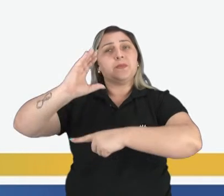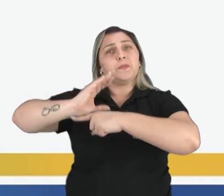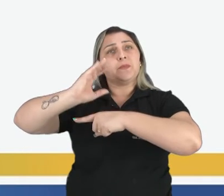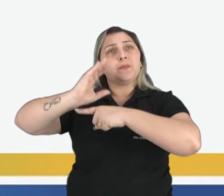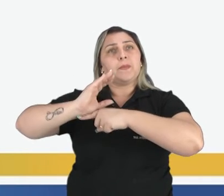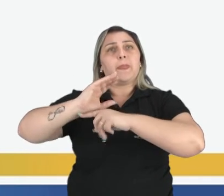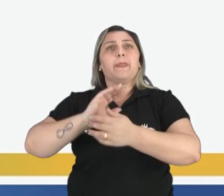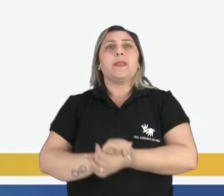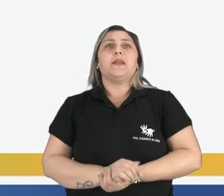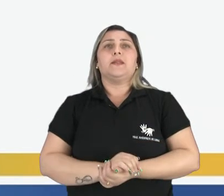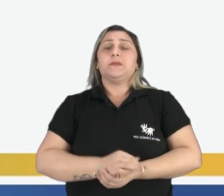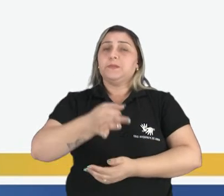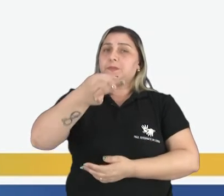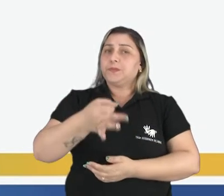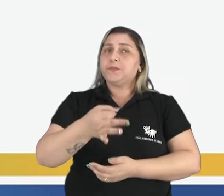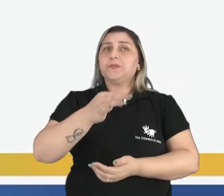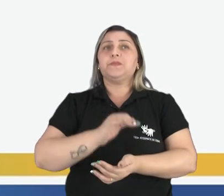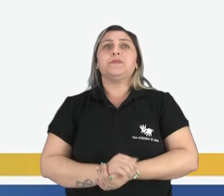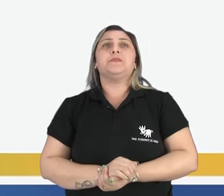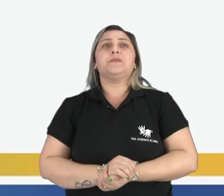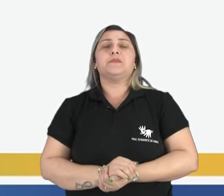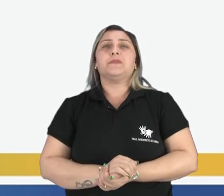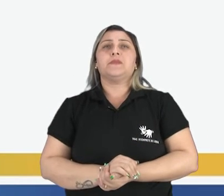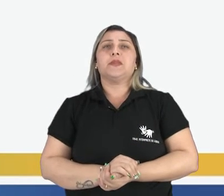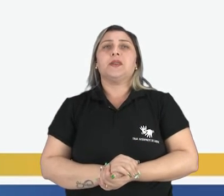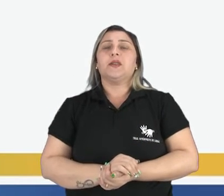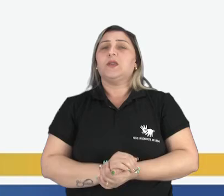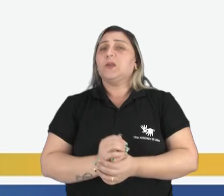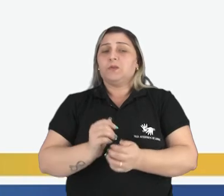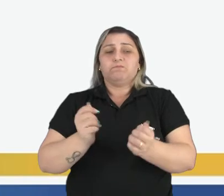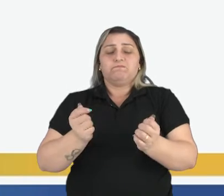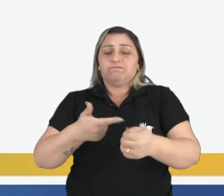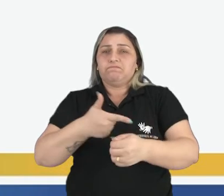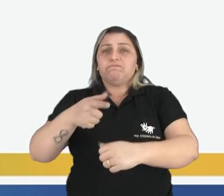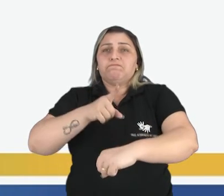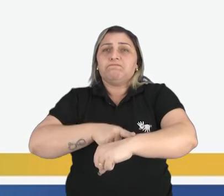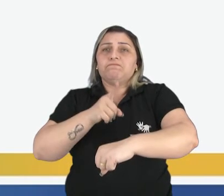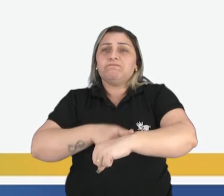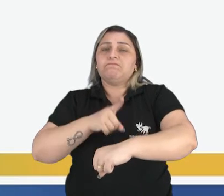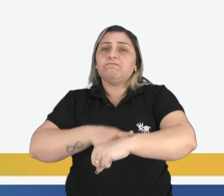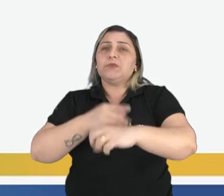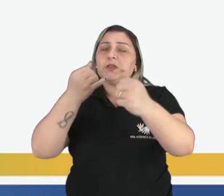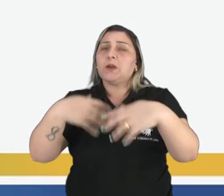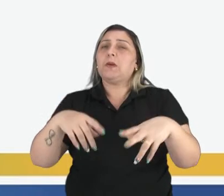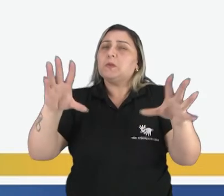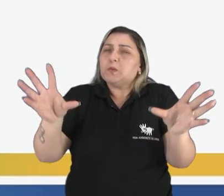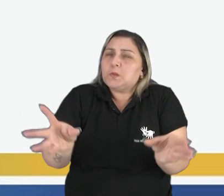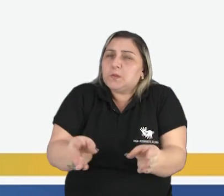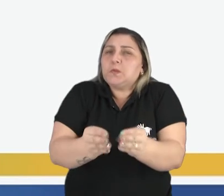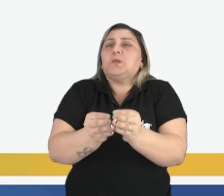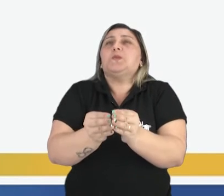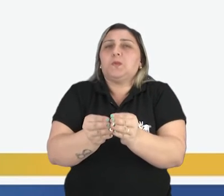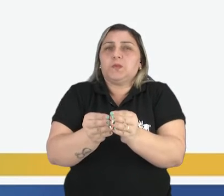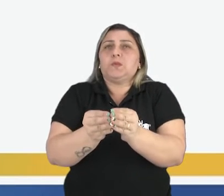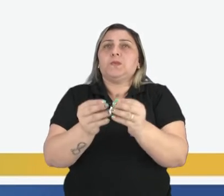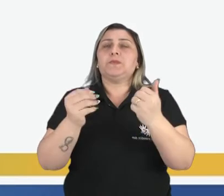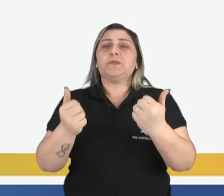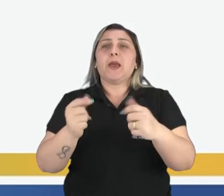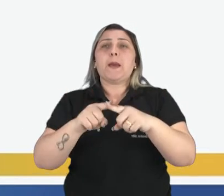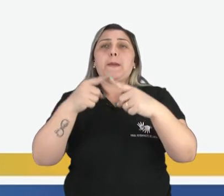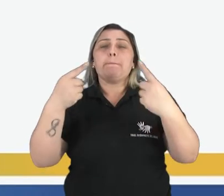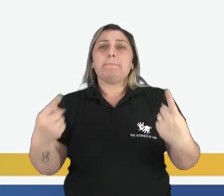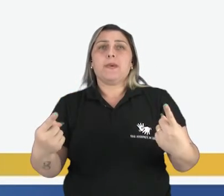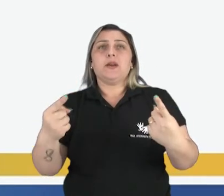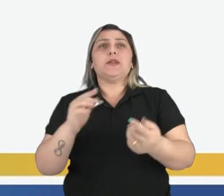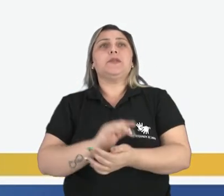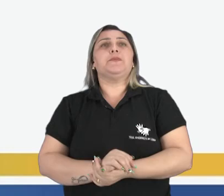questão C é a certa. Não vai dar tempo a gente questionar tudo, porque o nosso tempo está muito exprimido, muito estreito. Mas